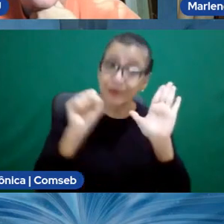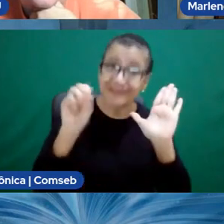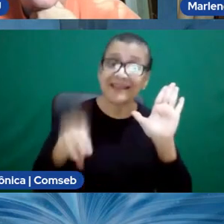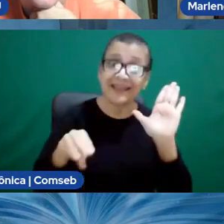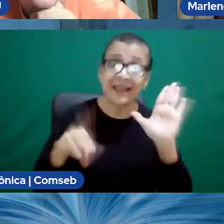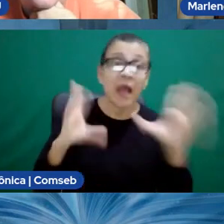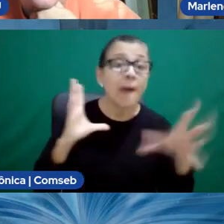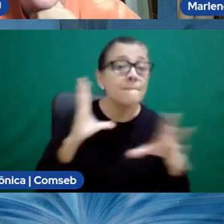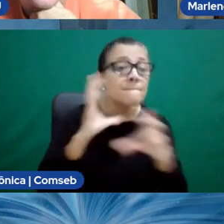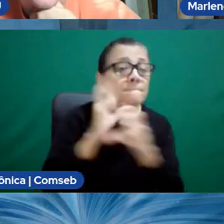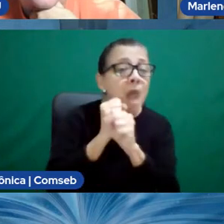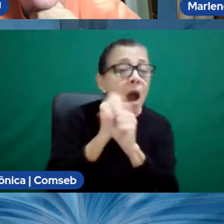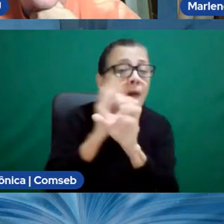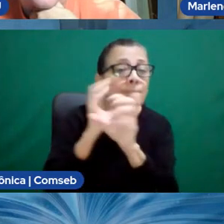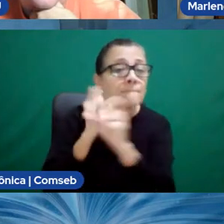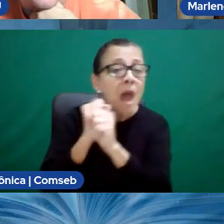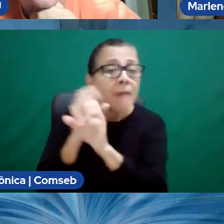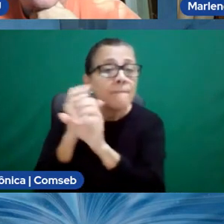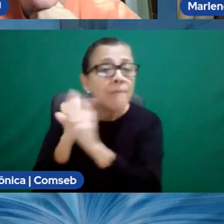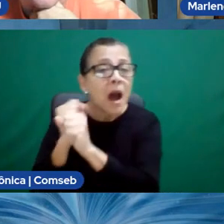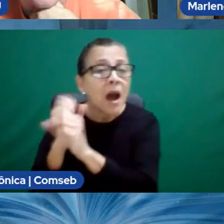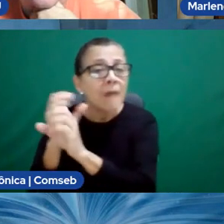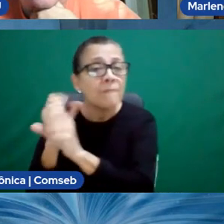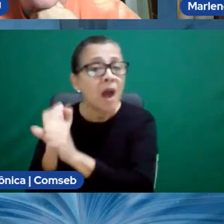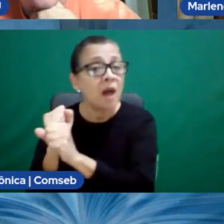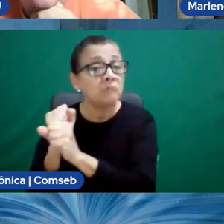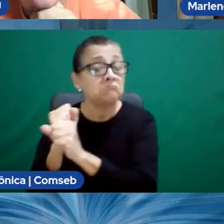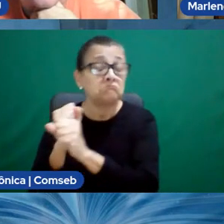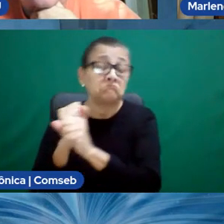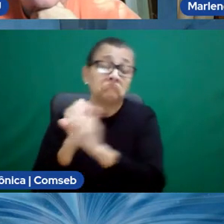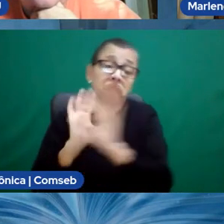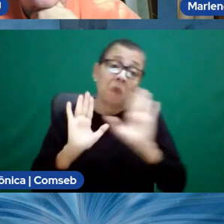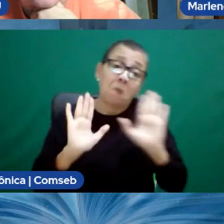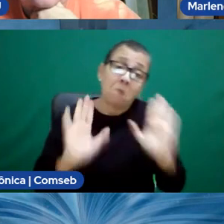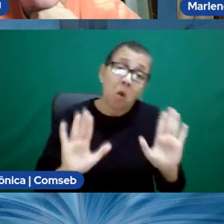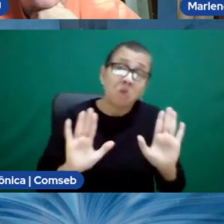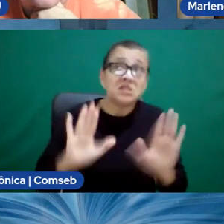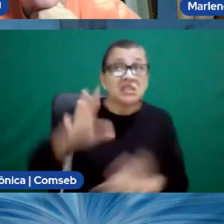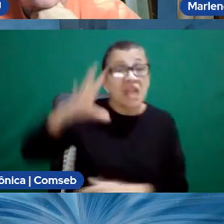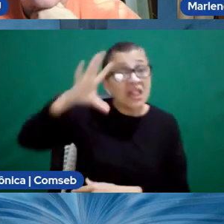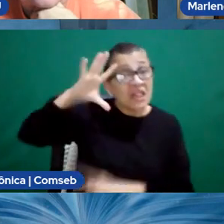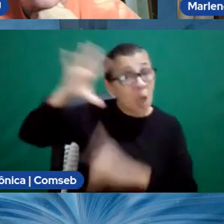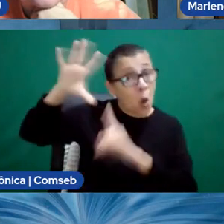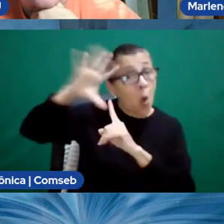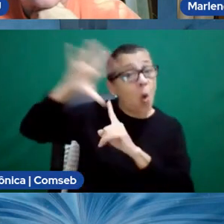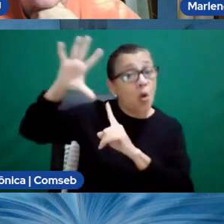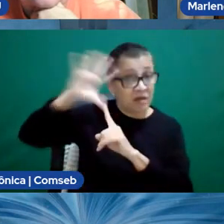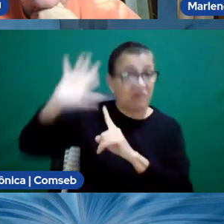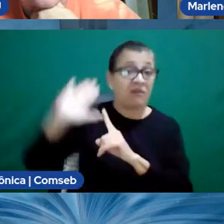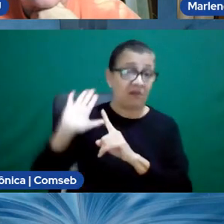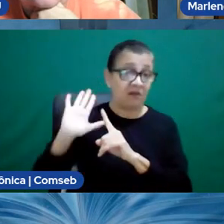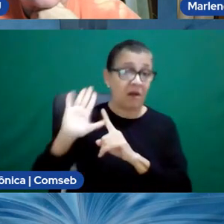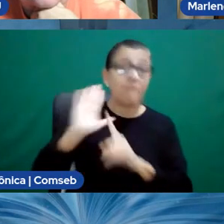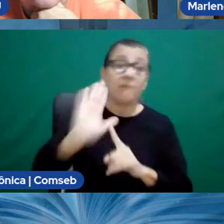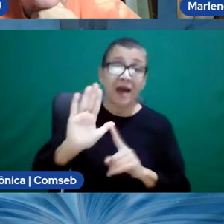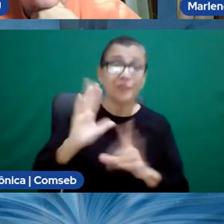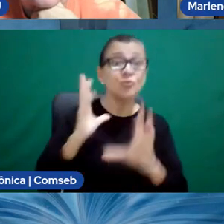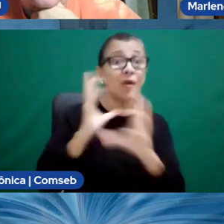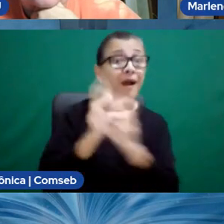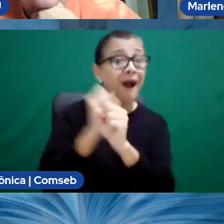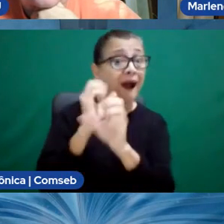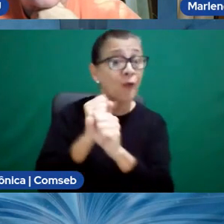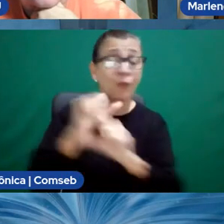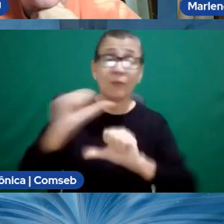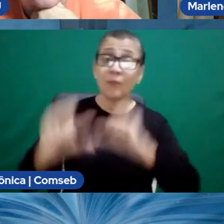cálculos que não são, talvez até que sejam quiméricos, mas esses cálculos mudam. Ainda nós